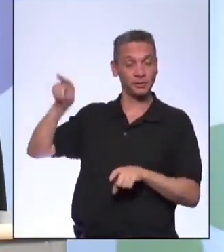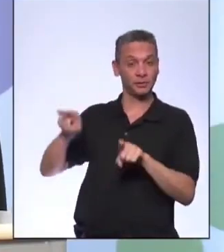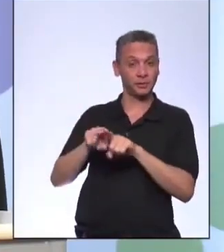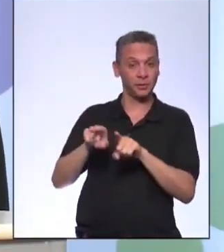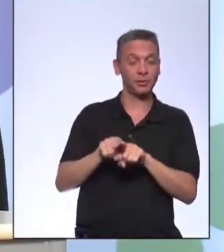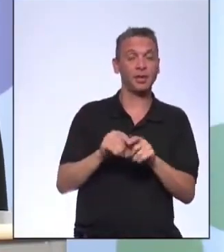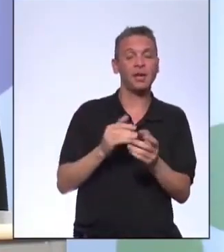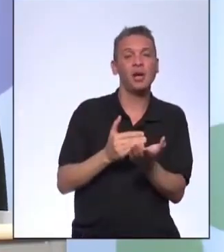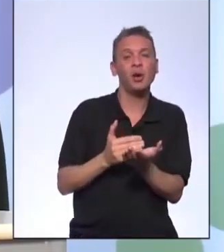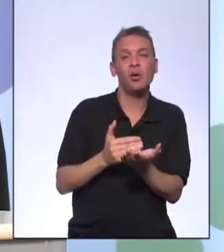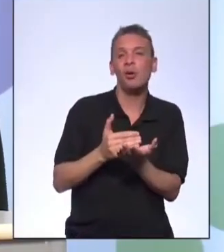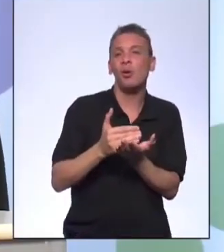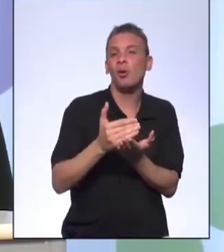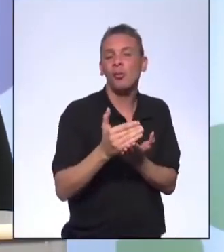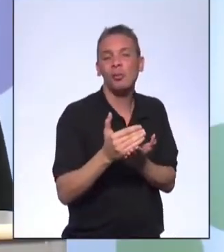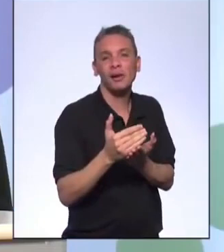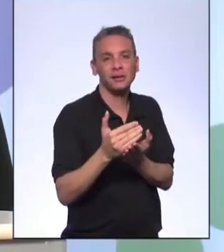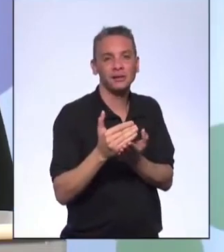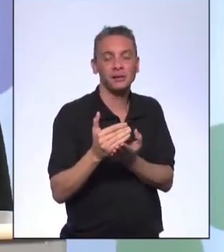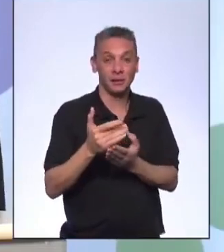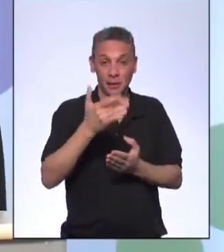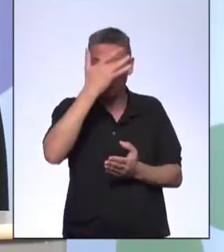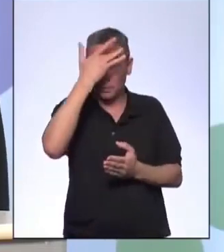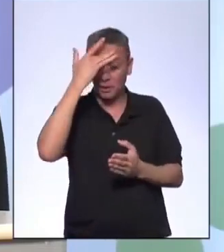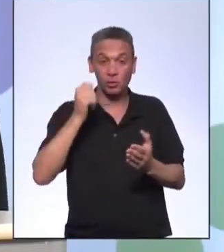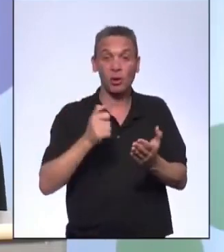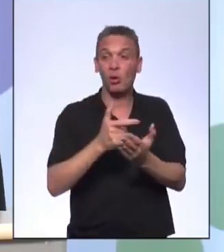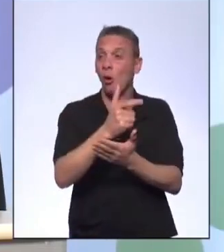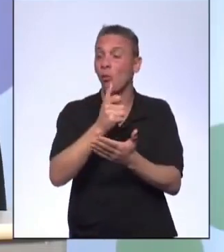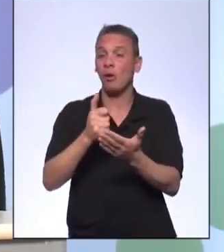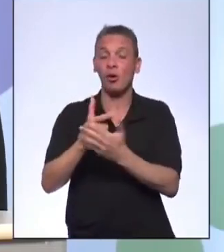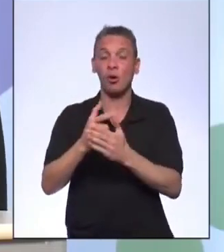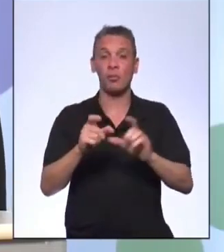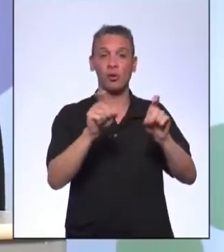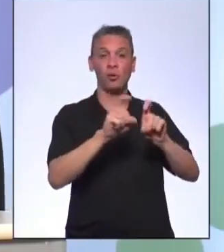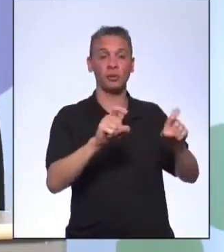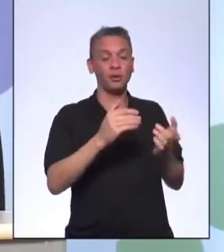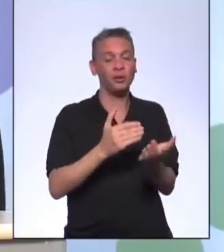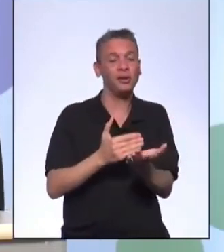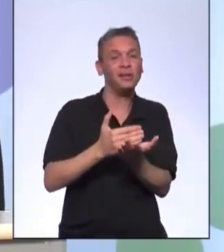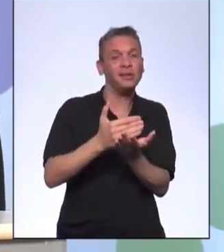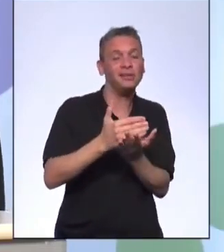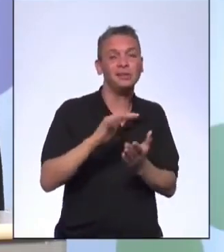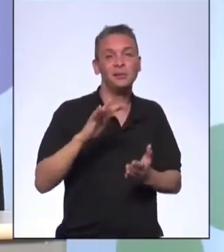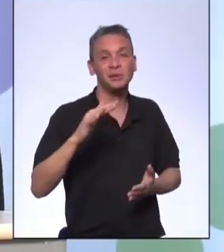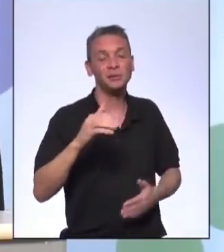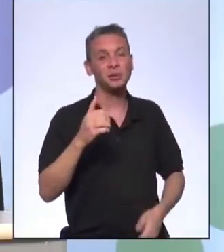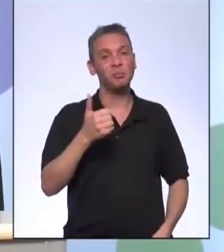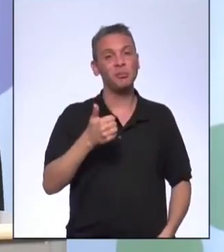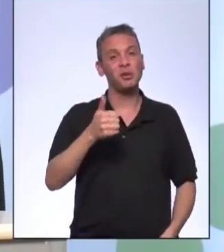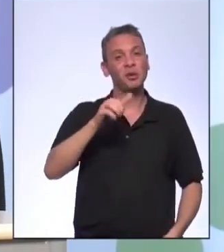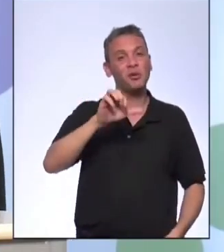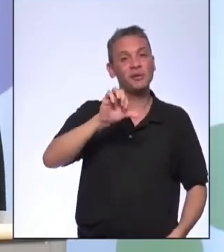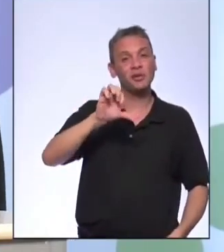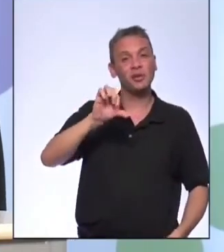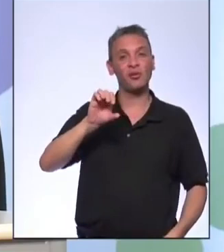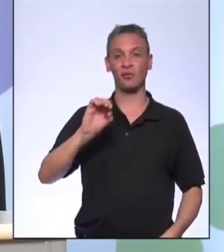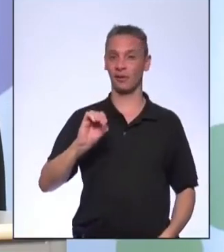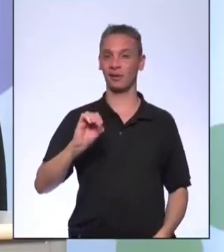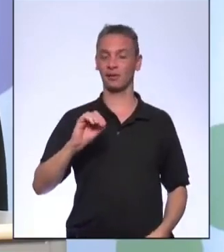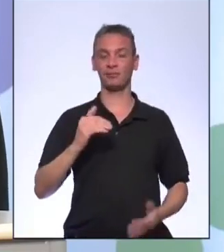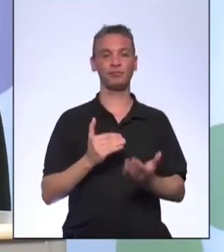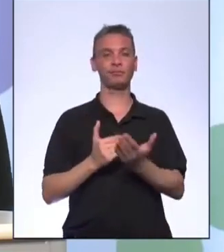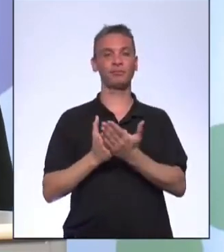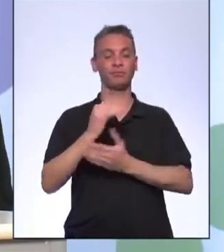eles começam a entrar na casa, nas residências, dentro dos ambientes domésticos a partir da década de 90, com o surgimento da